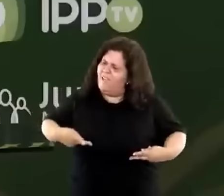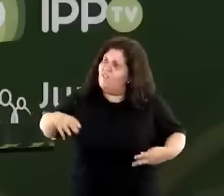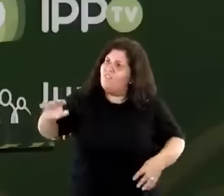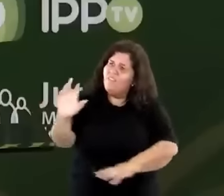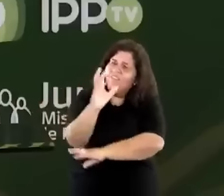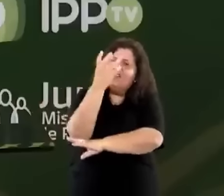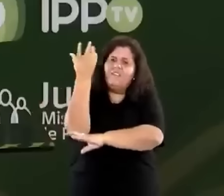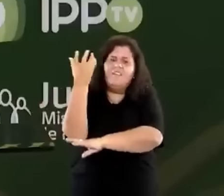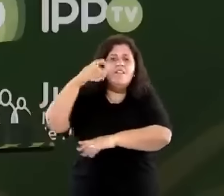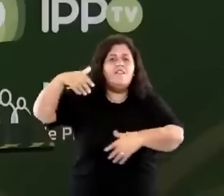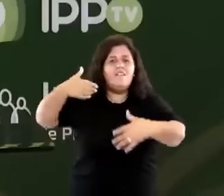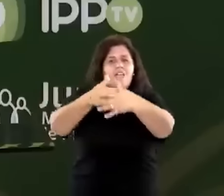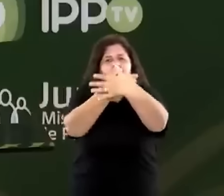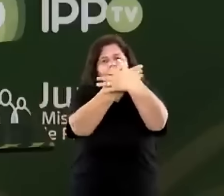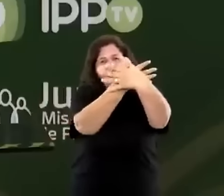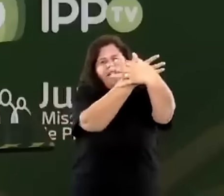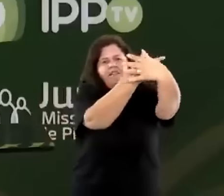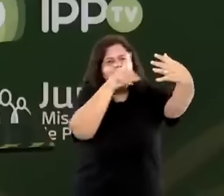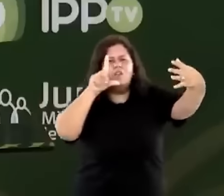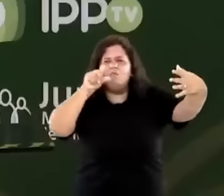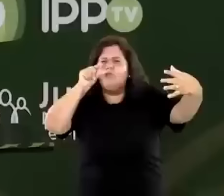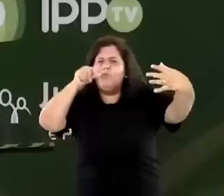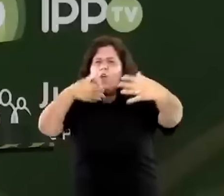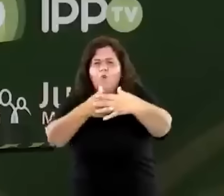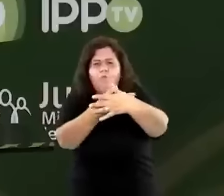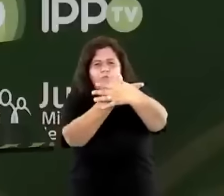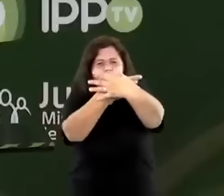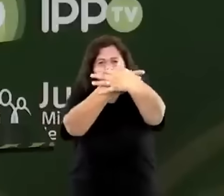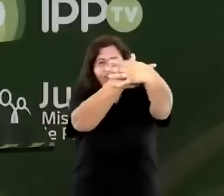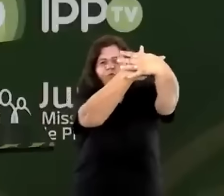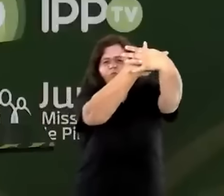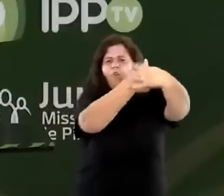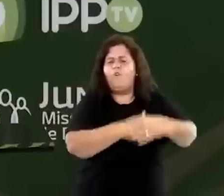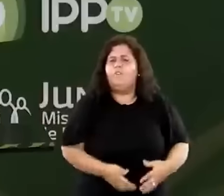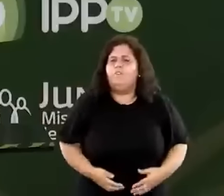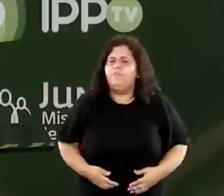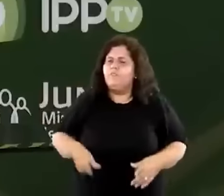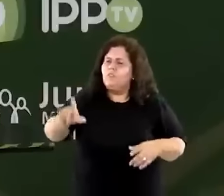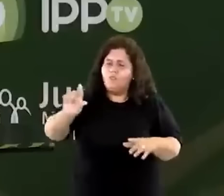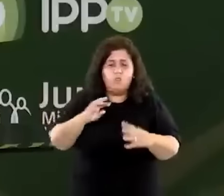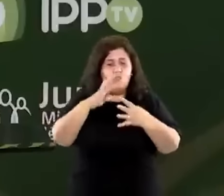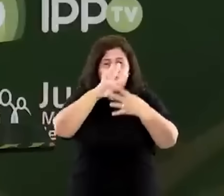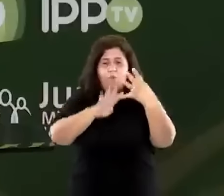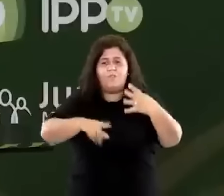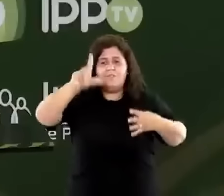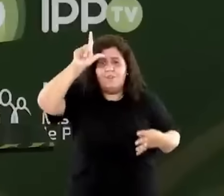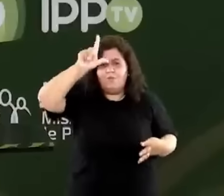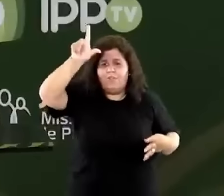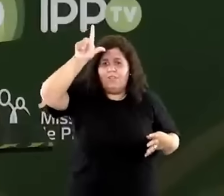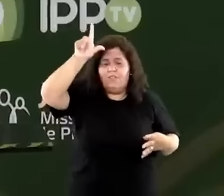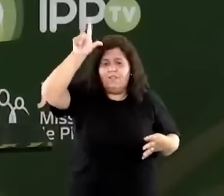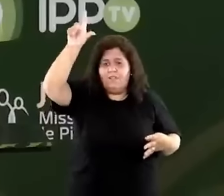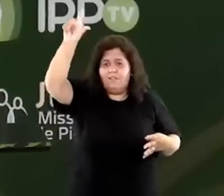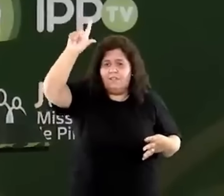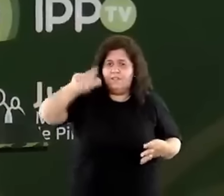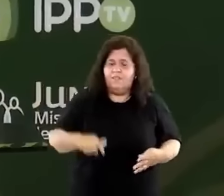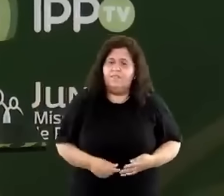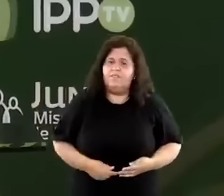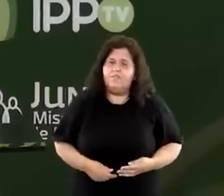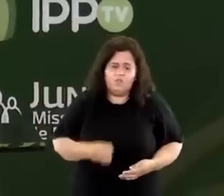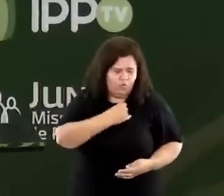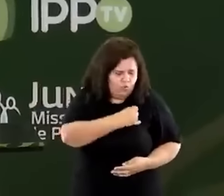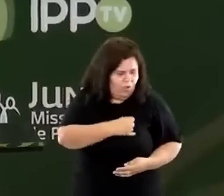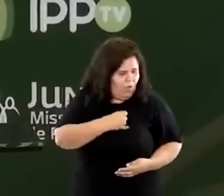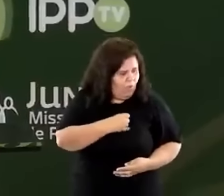águia é a rainha das aves que voam pelo espaço então e João estaria falando aqui